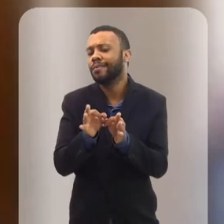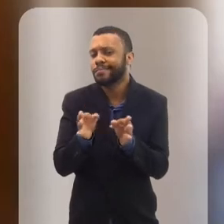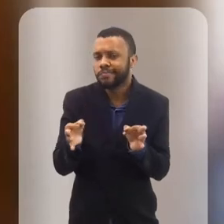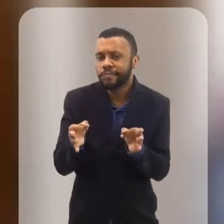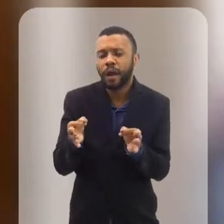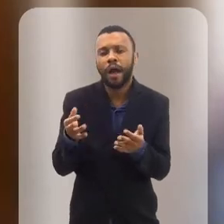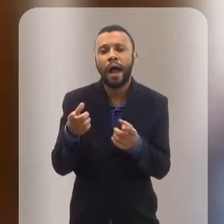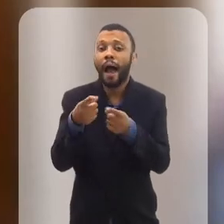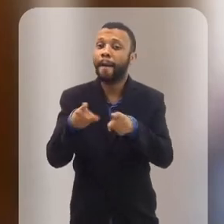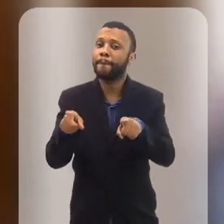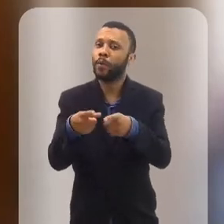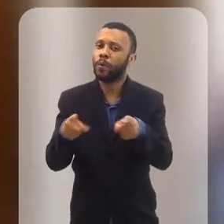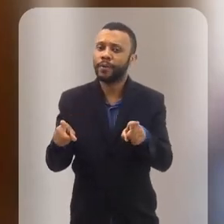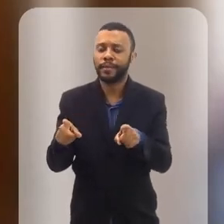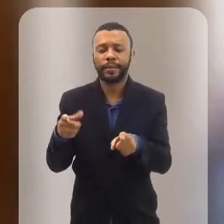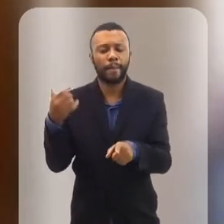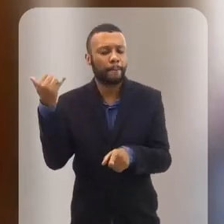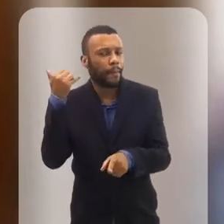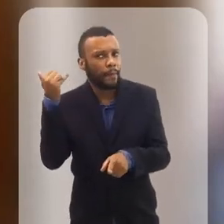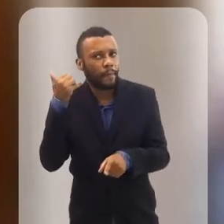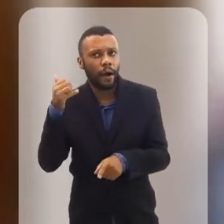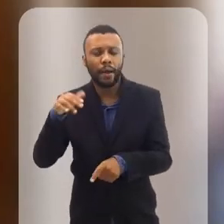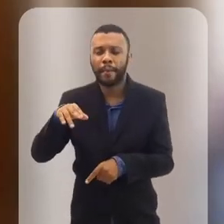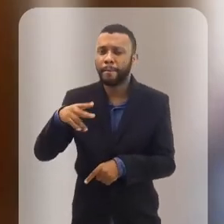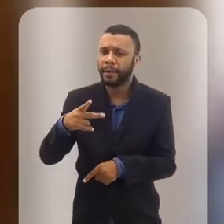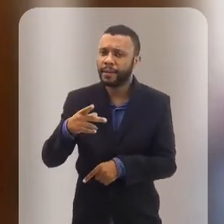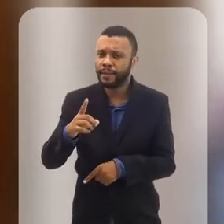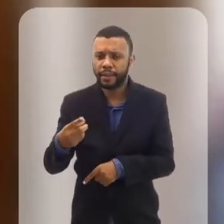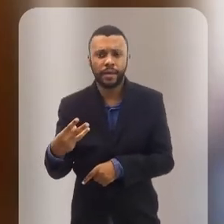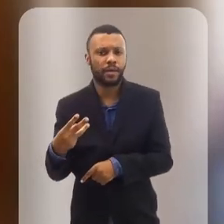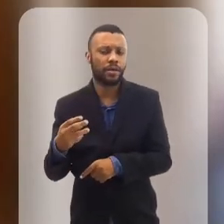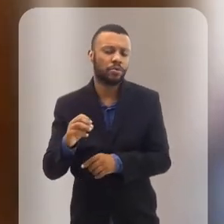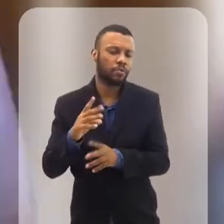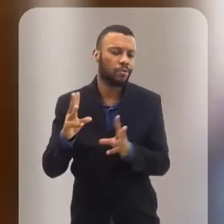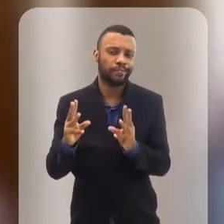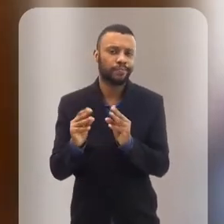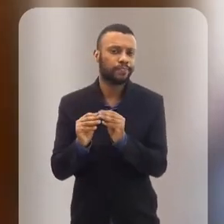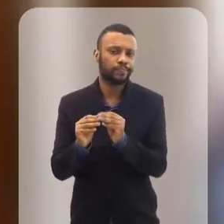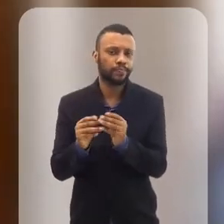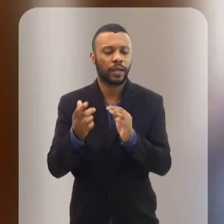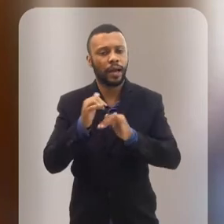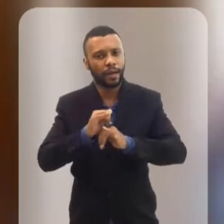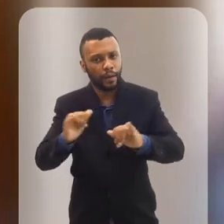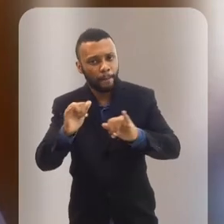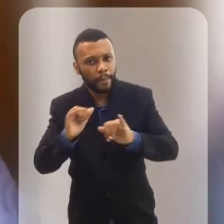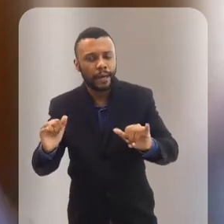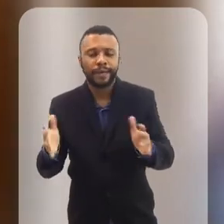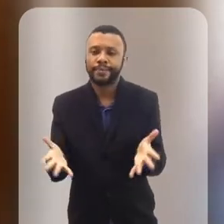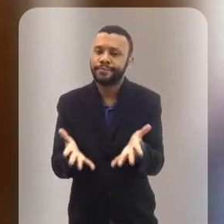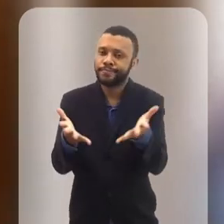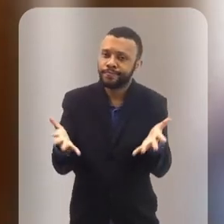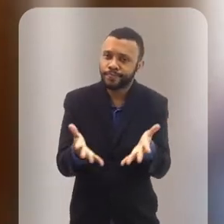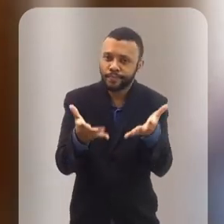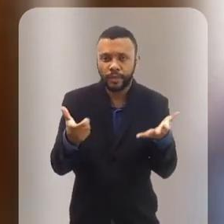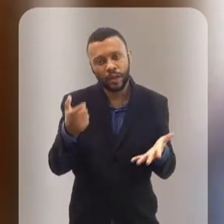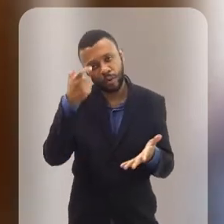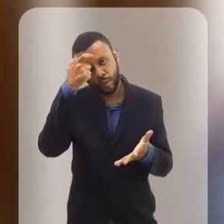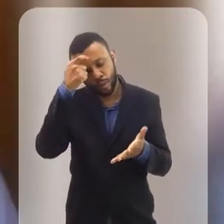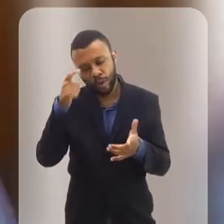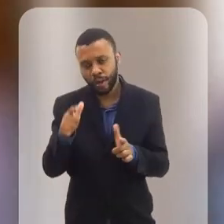a música via MP3 ou algo do tipo. Então, acredito que as possibilidades são muito grandes, mas campanhas